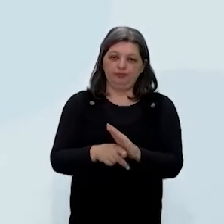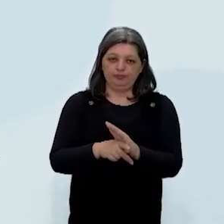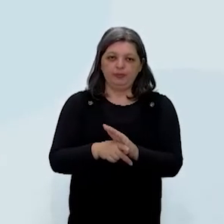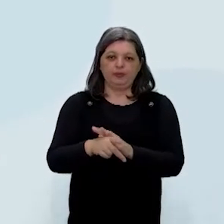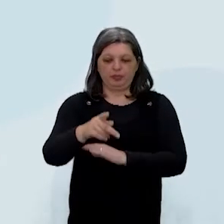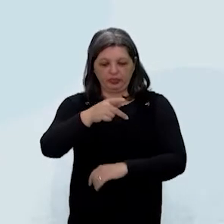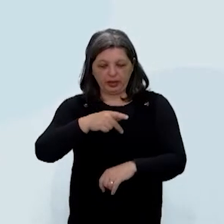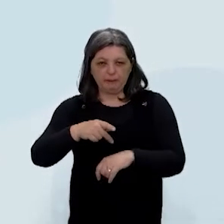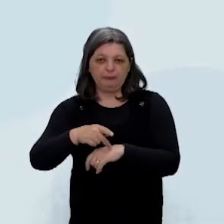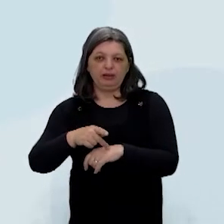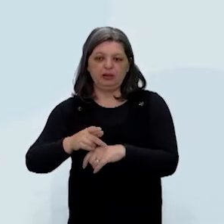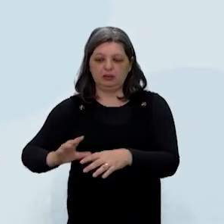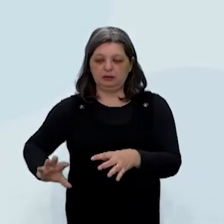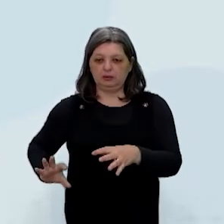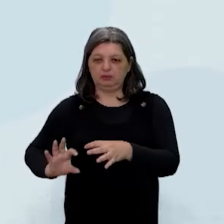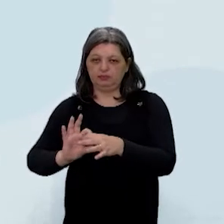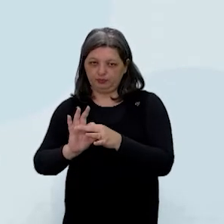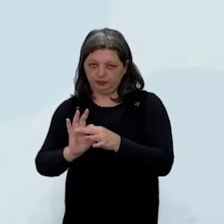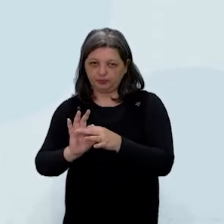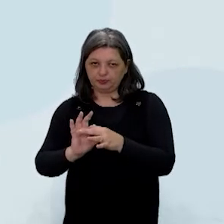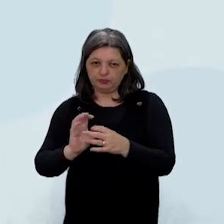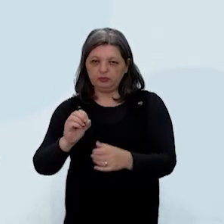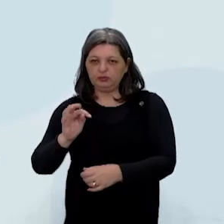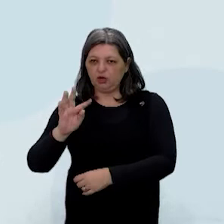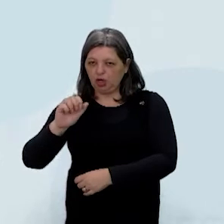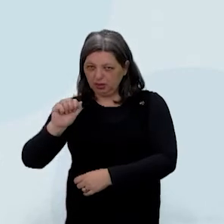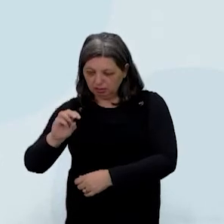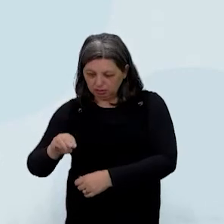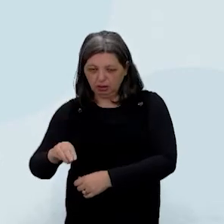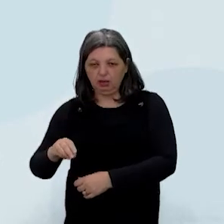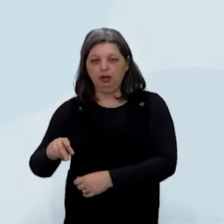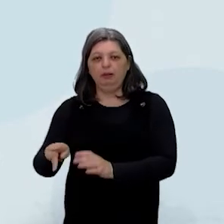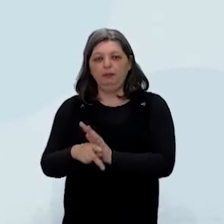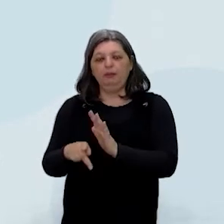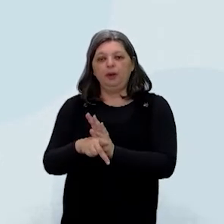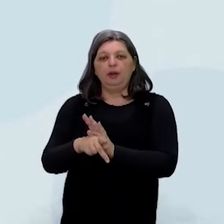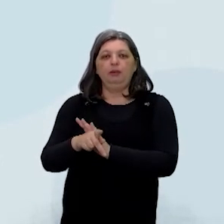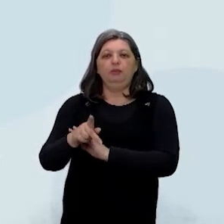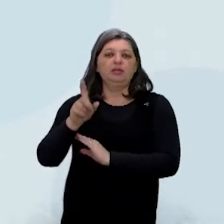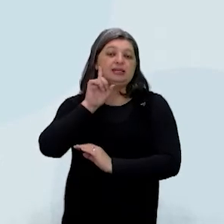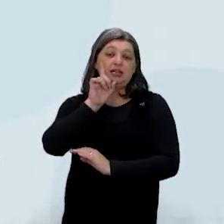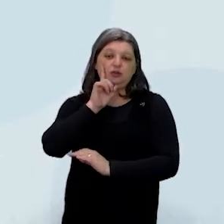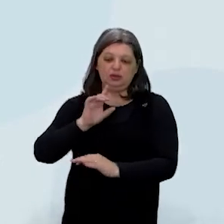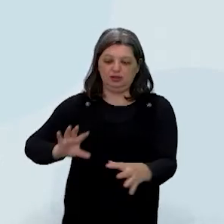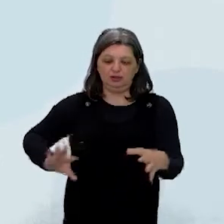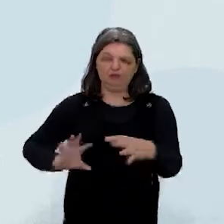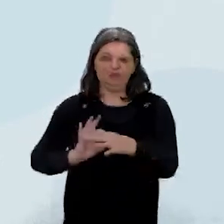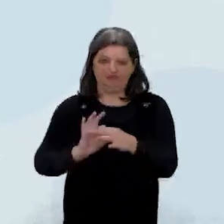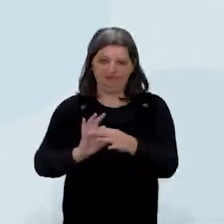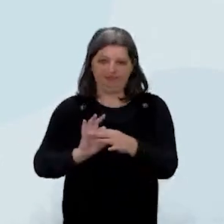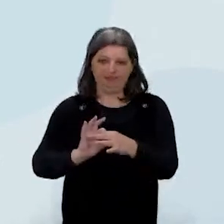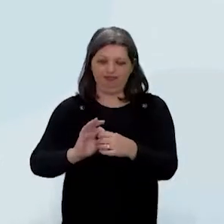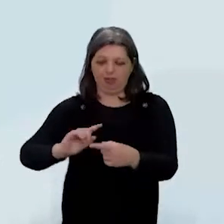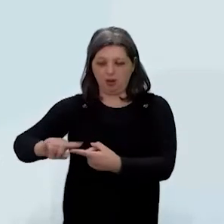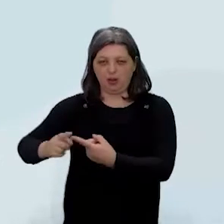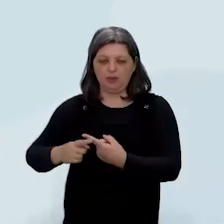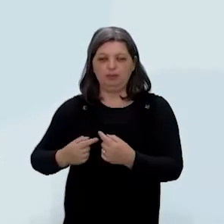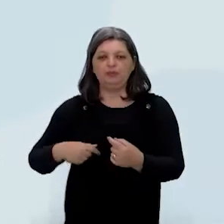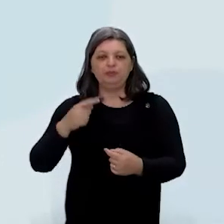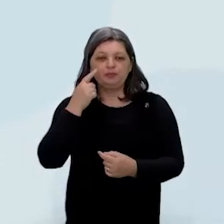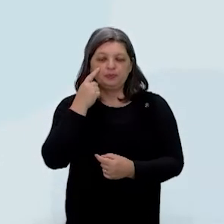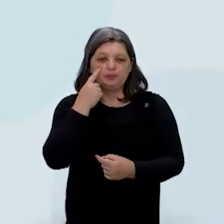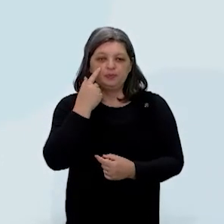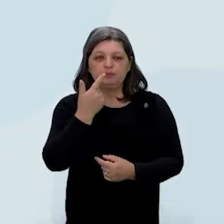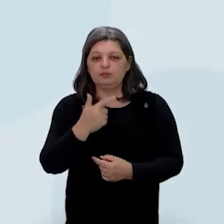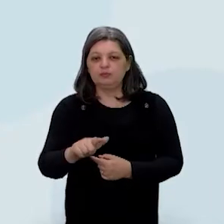para o lado ali da OTAN, para o lado dos Estados Unidos. E na imagem da direita, né, a gente consegue ver aí